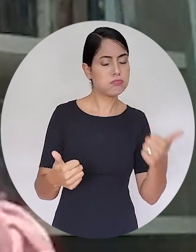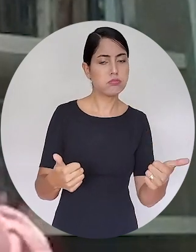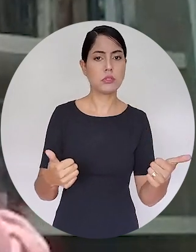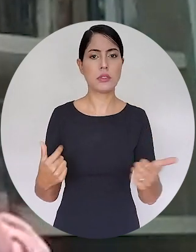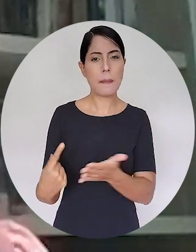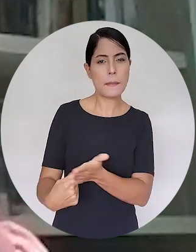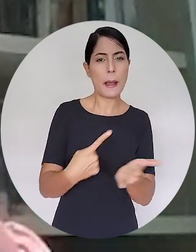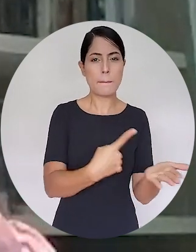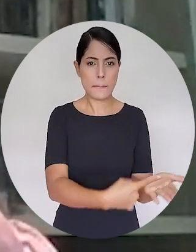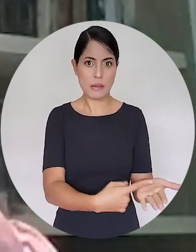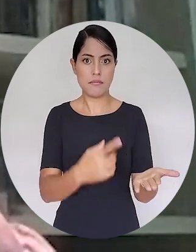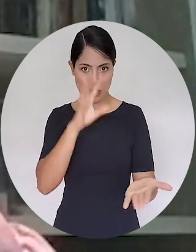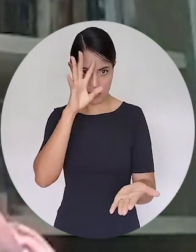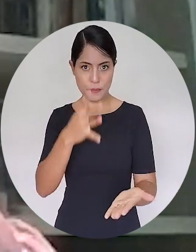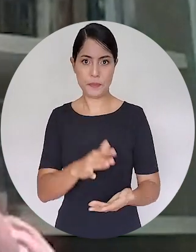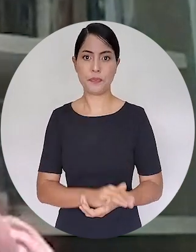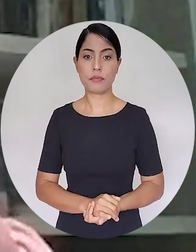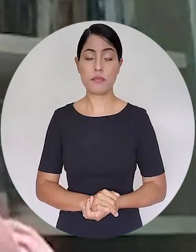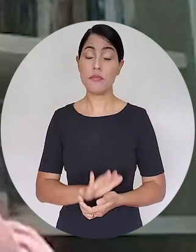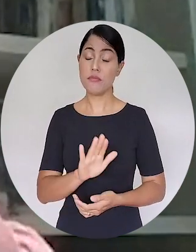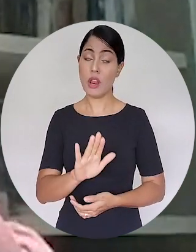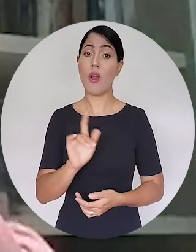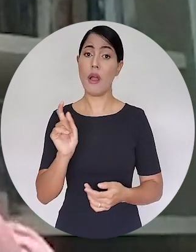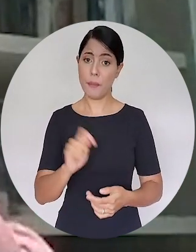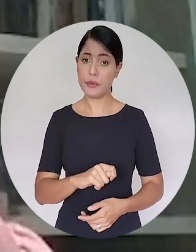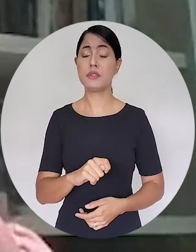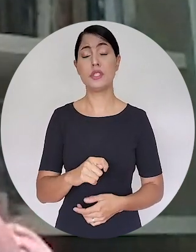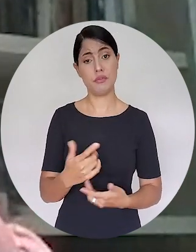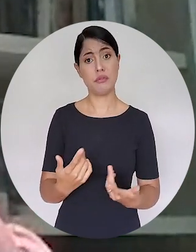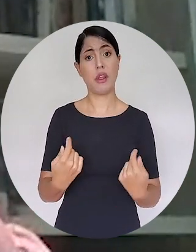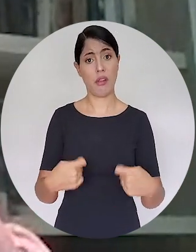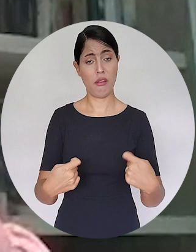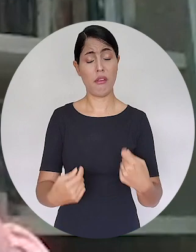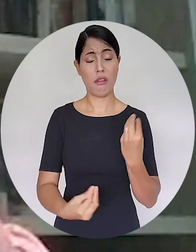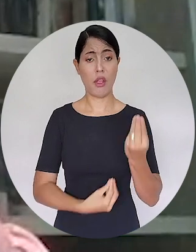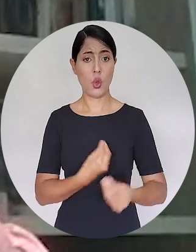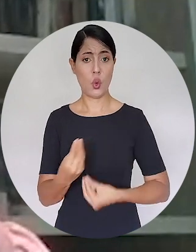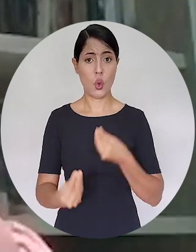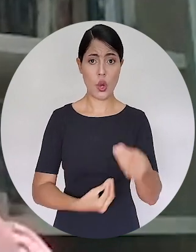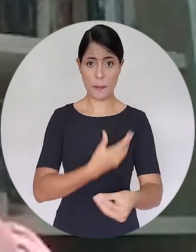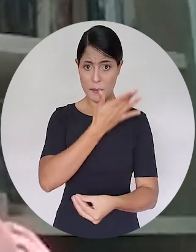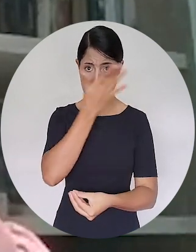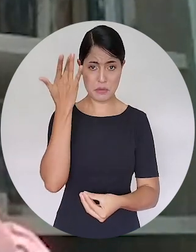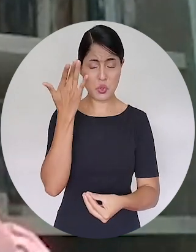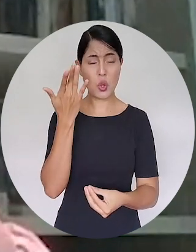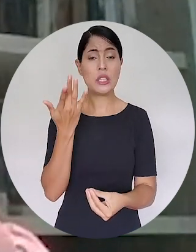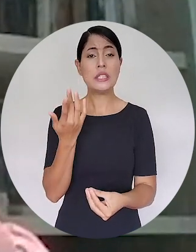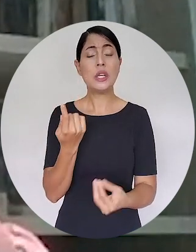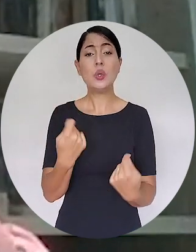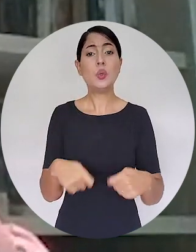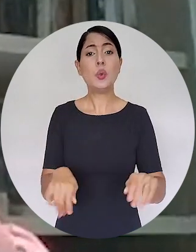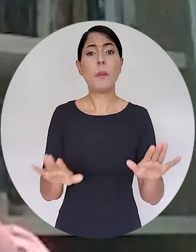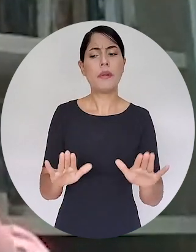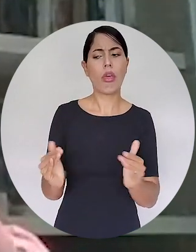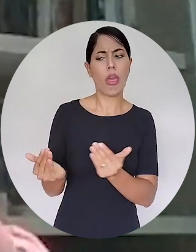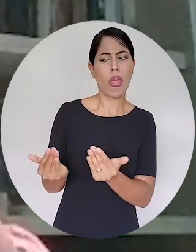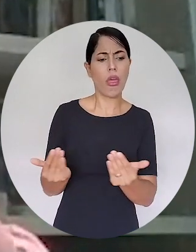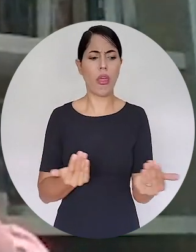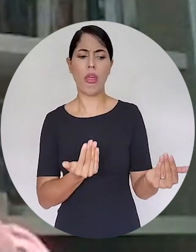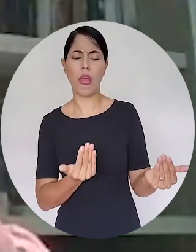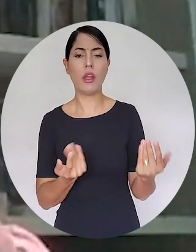a partir disso. Então, é mais uma forma de resolver conflitos e que as pessoas não precisam ter nenhum tipo